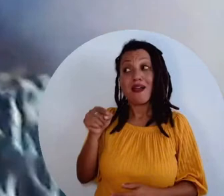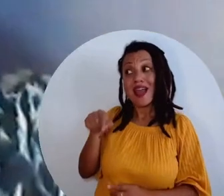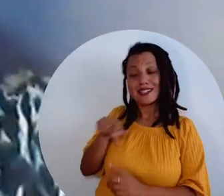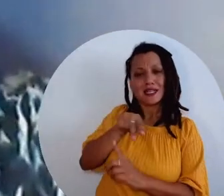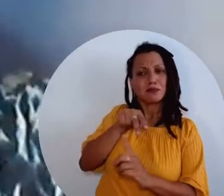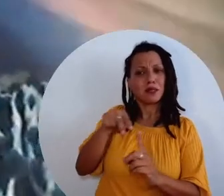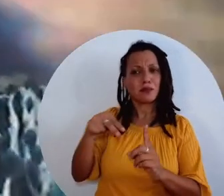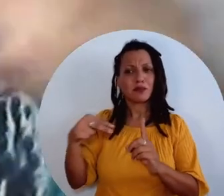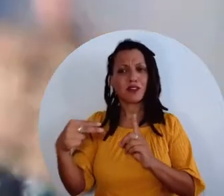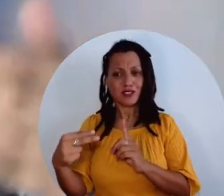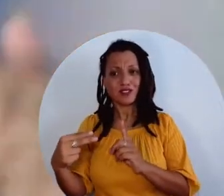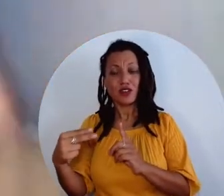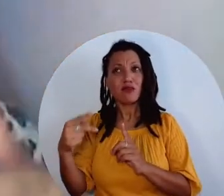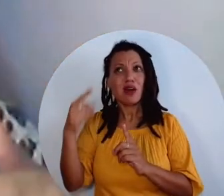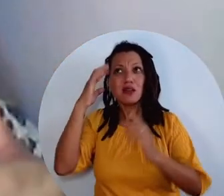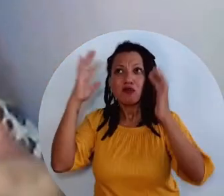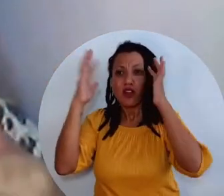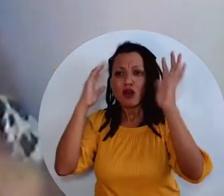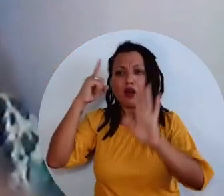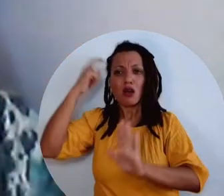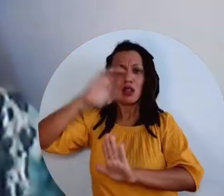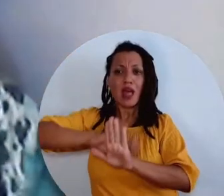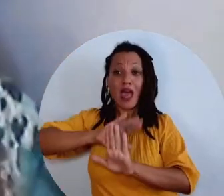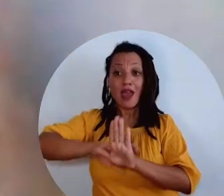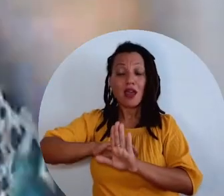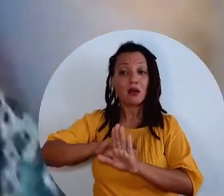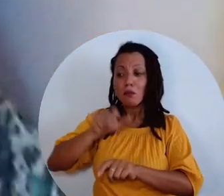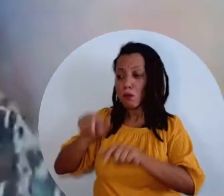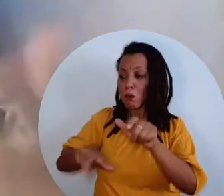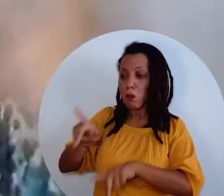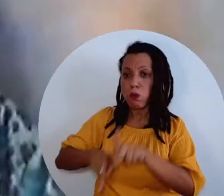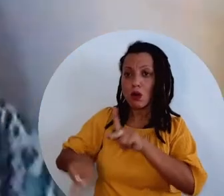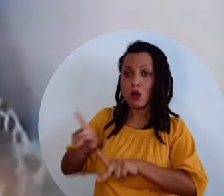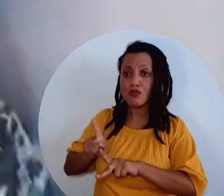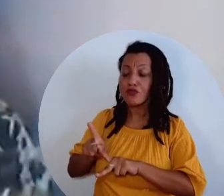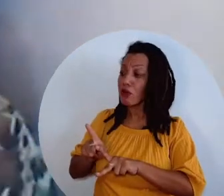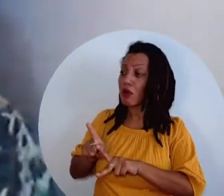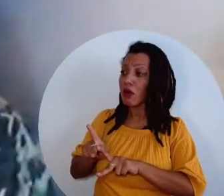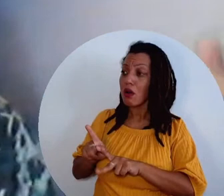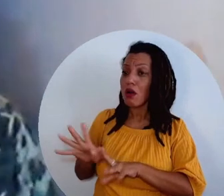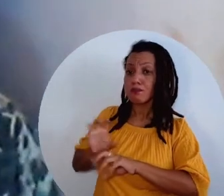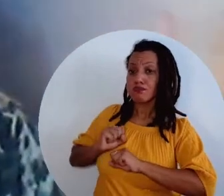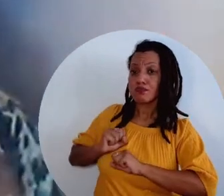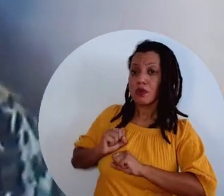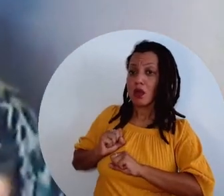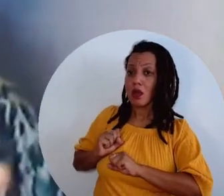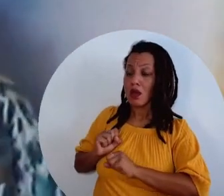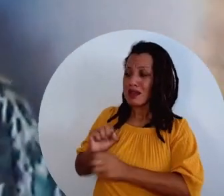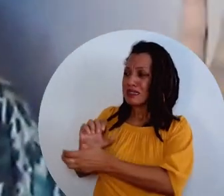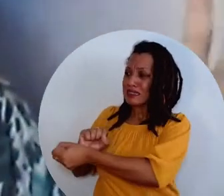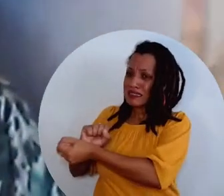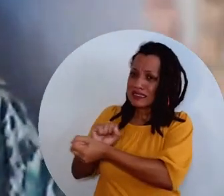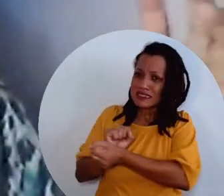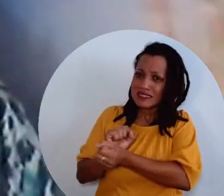perspectivas vão ser embarcadas no tumbeiro. E quando elas desembarcam, elas já